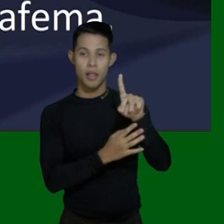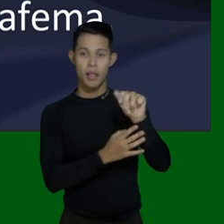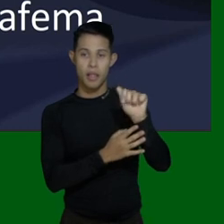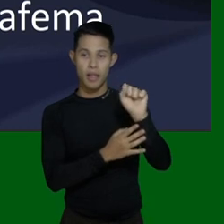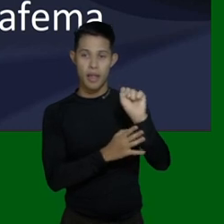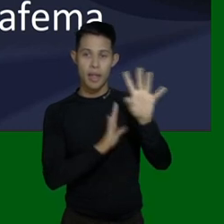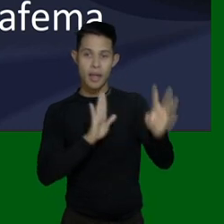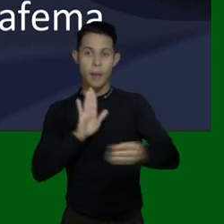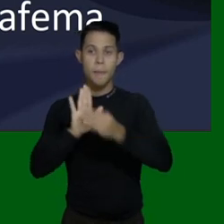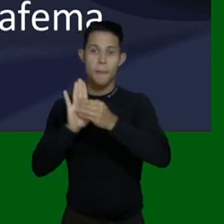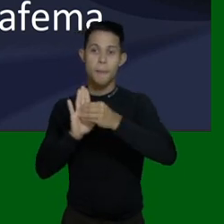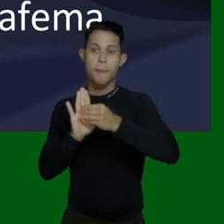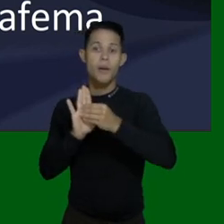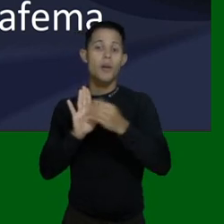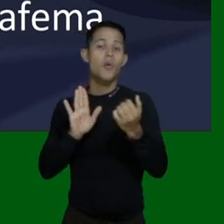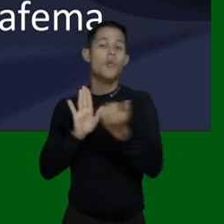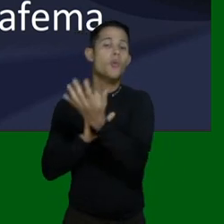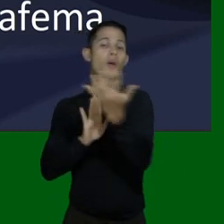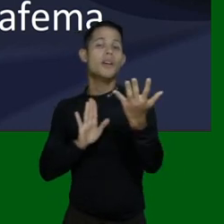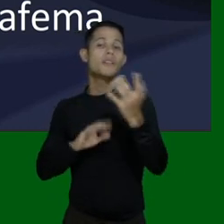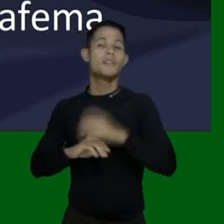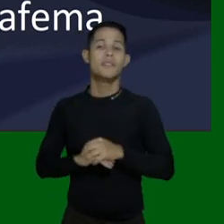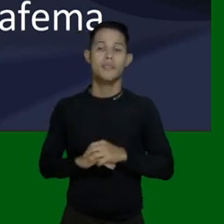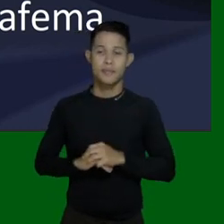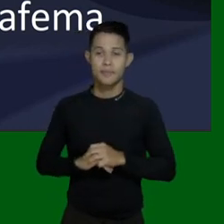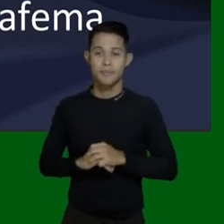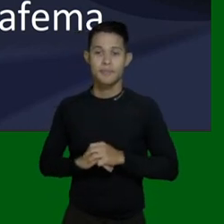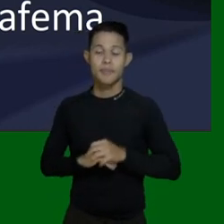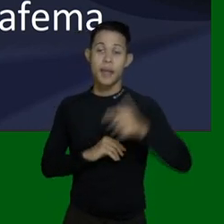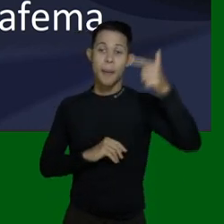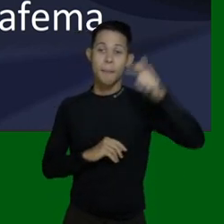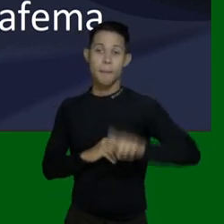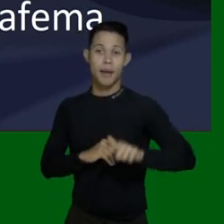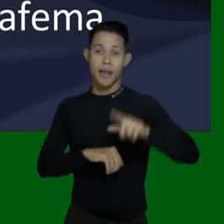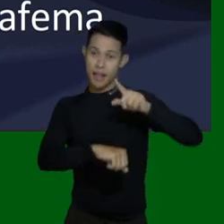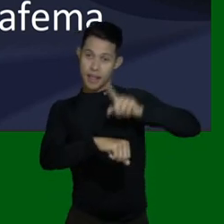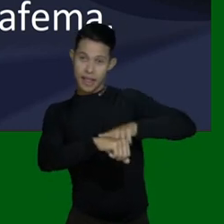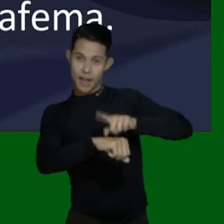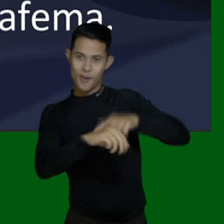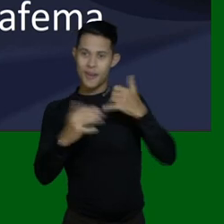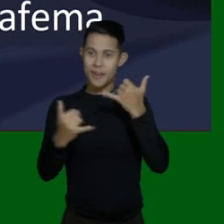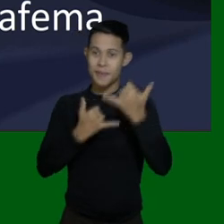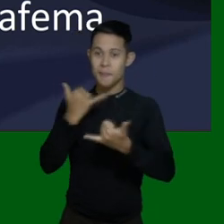parlendas Quantas vezes a gente coloca na hora da brincadeira quebra a